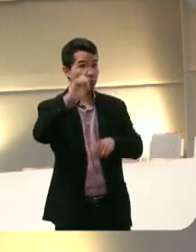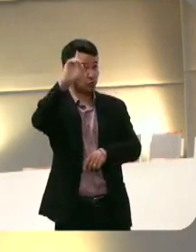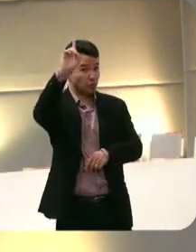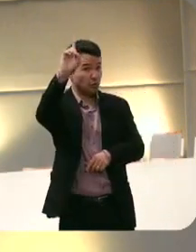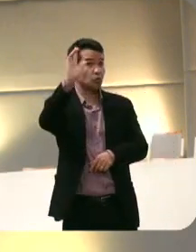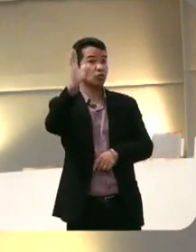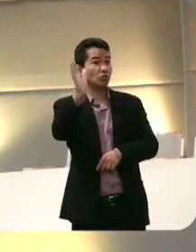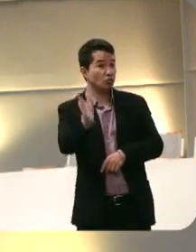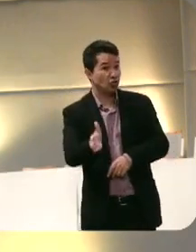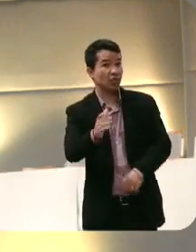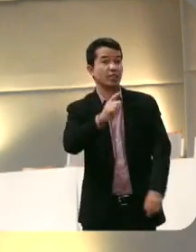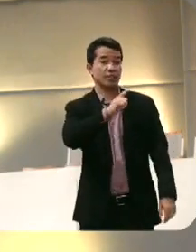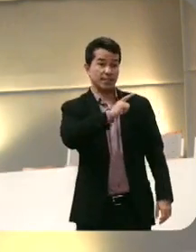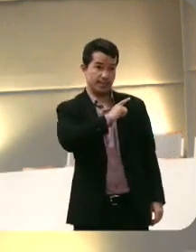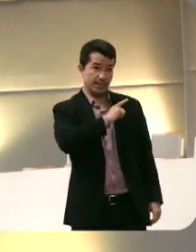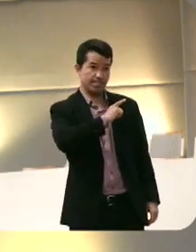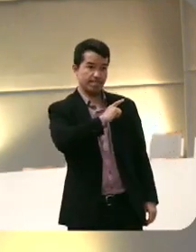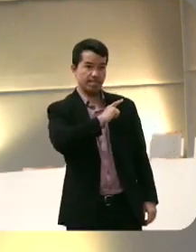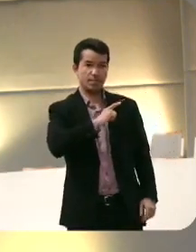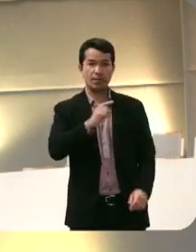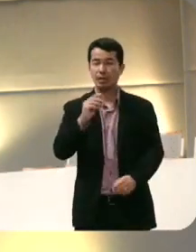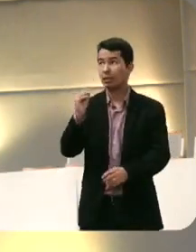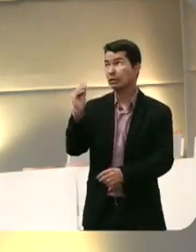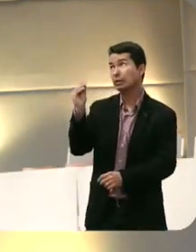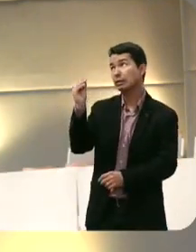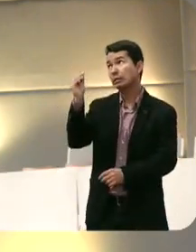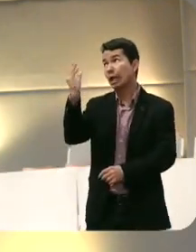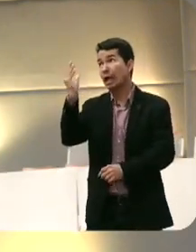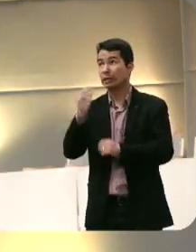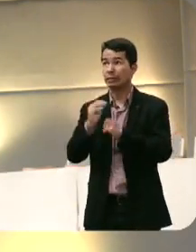fazendo entregas, de entregas permanentes e entregas temporárias.